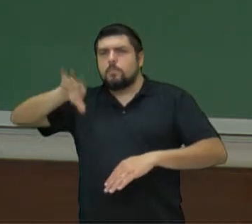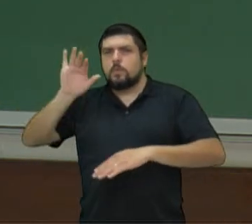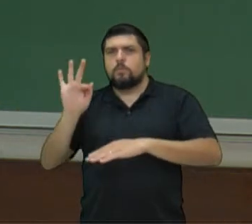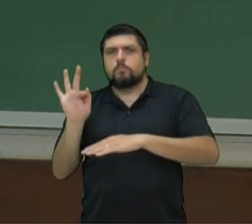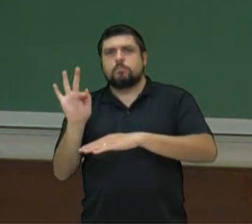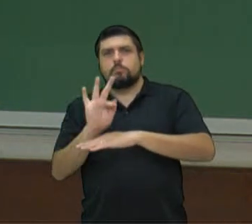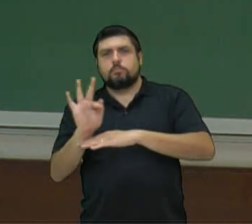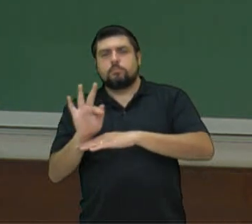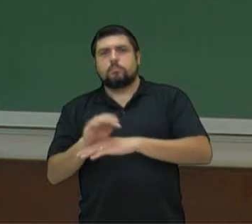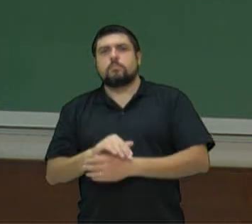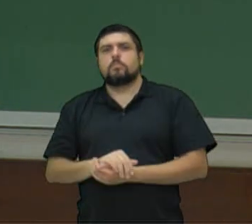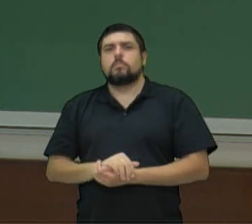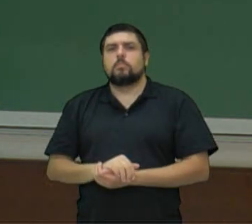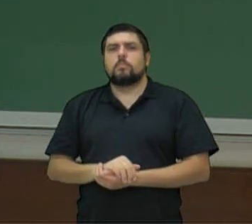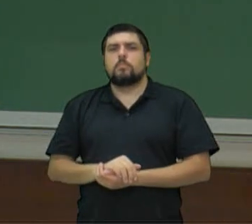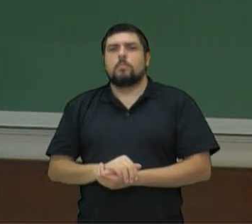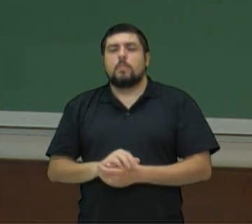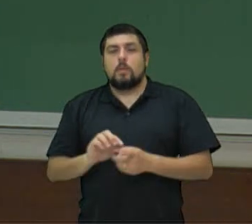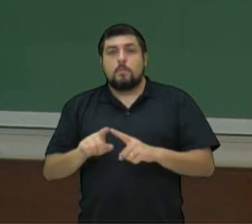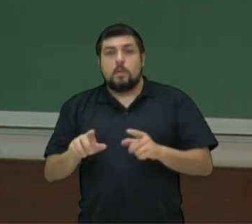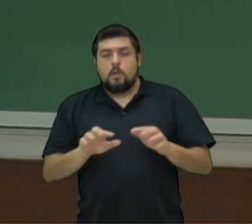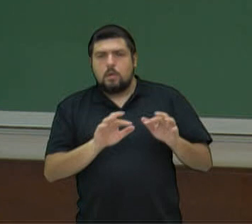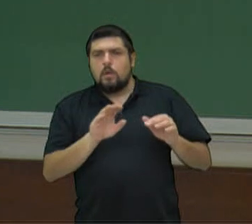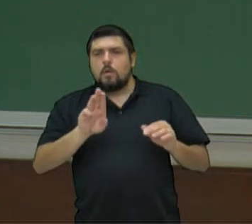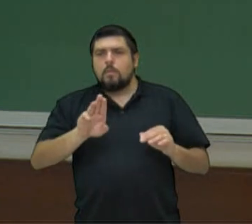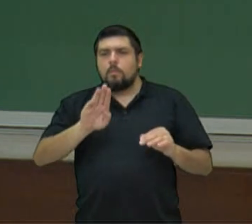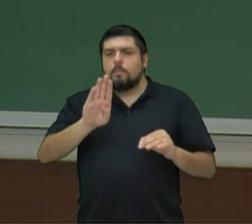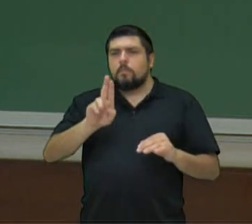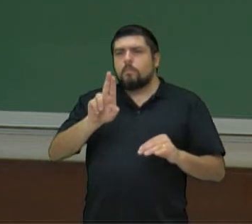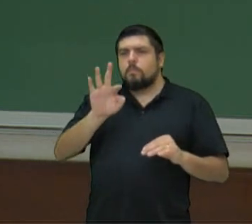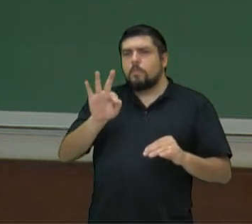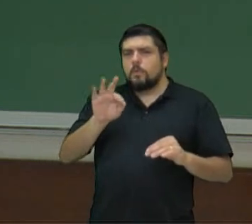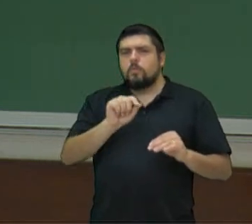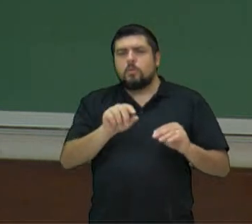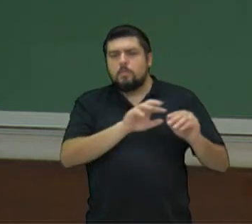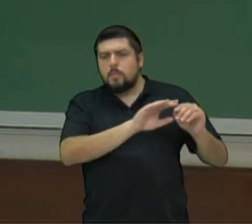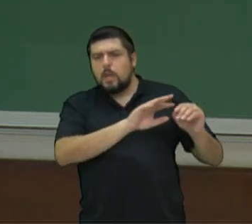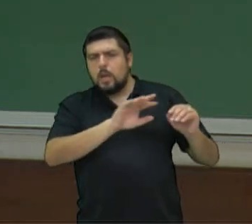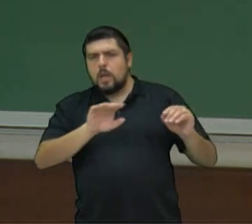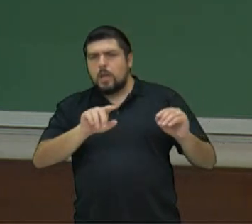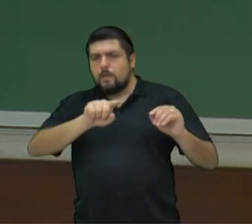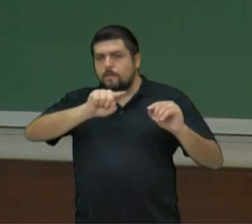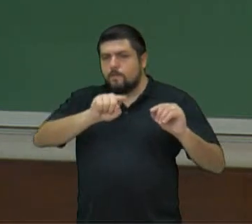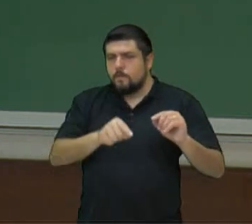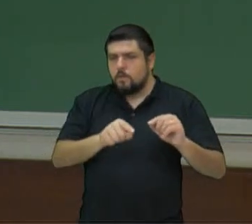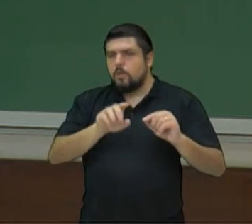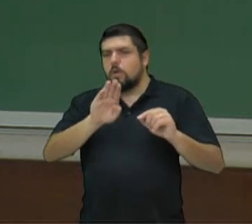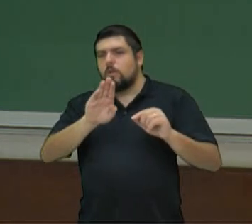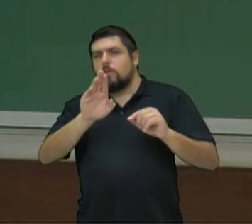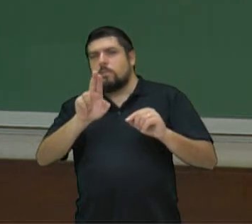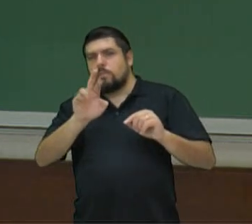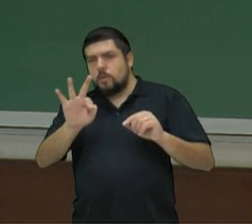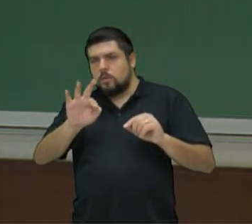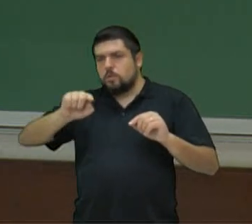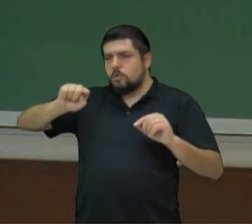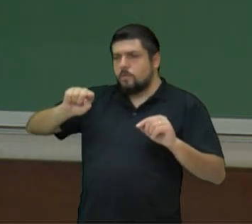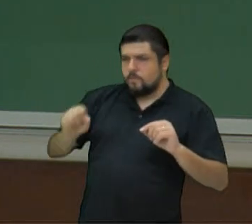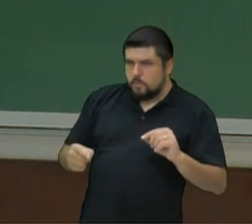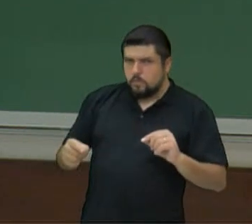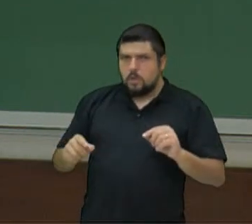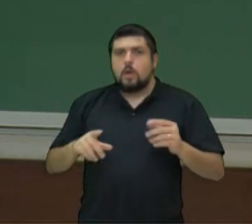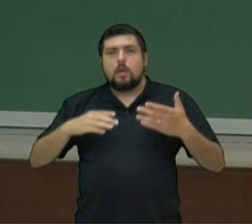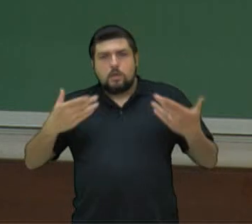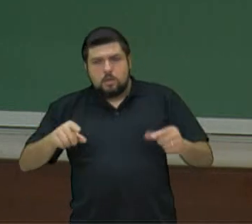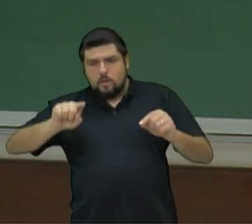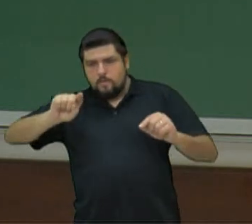hora do uso que o but ele vem no meio da frase separado apenas por vírgula. Então, eu tenho duas orações. A primeira, I tried to lift